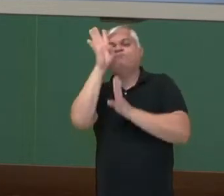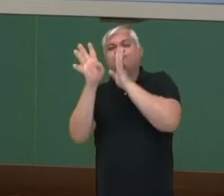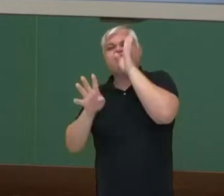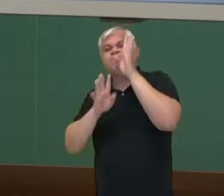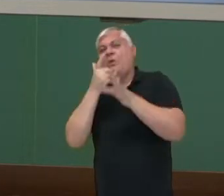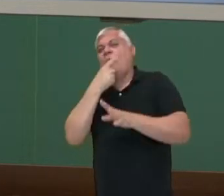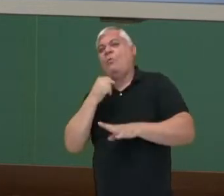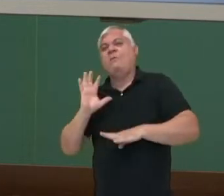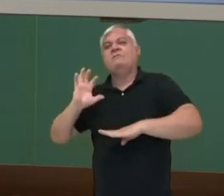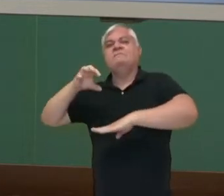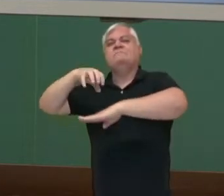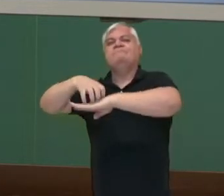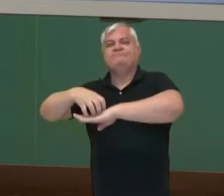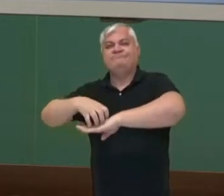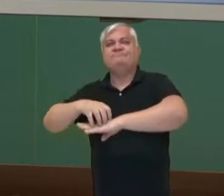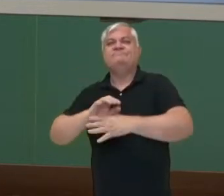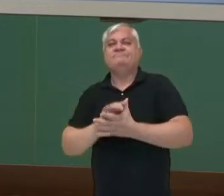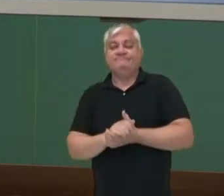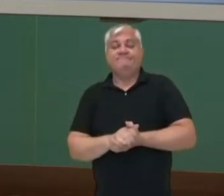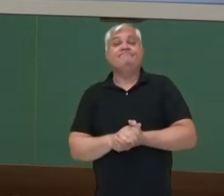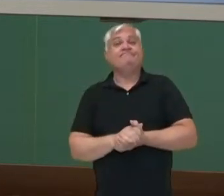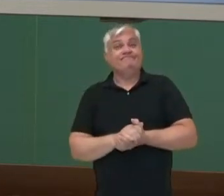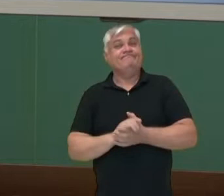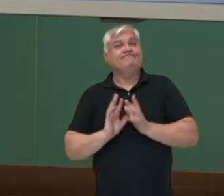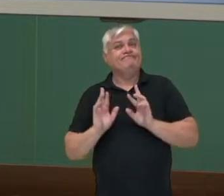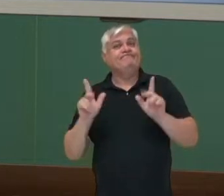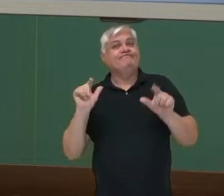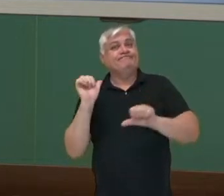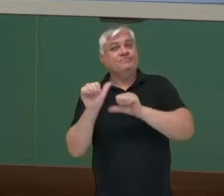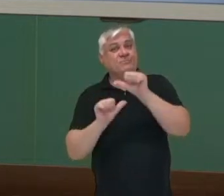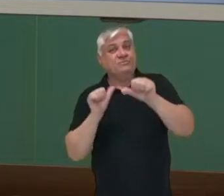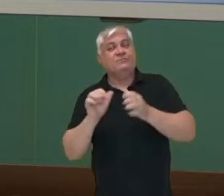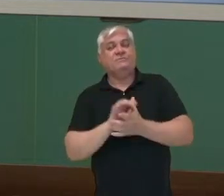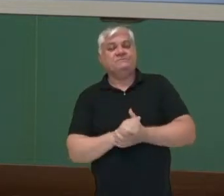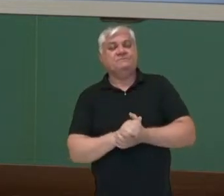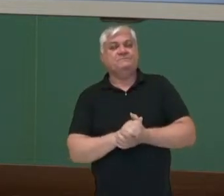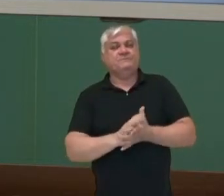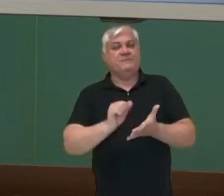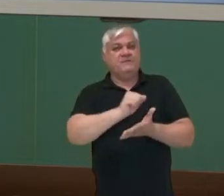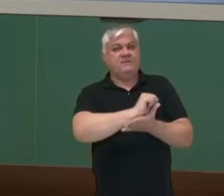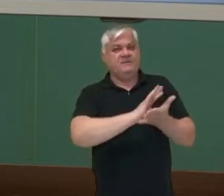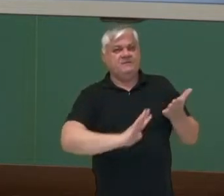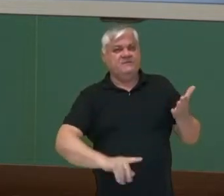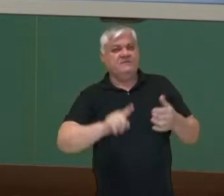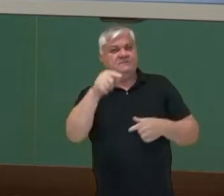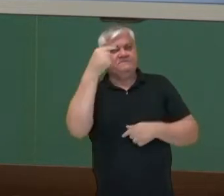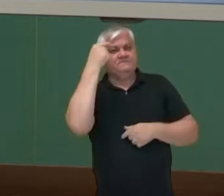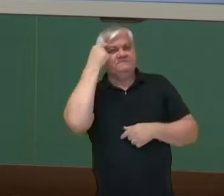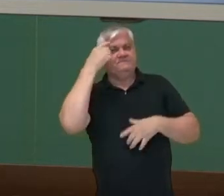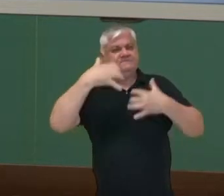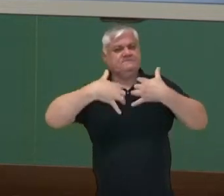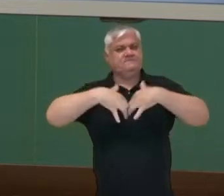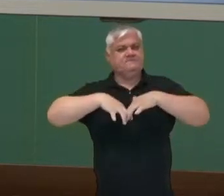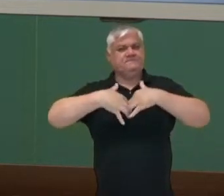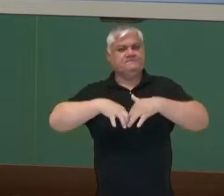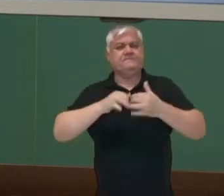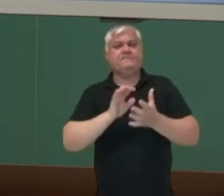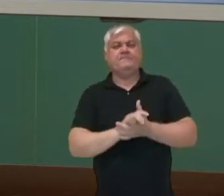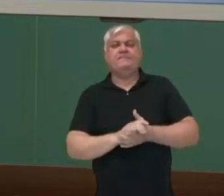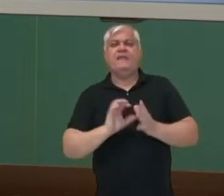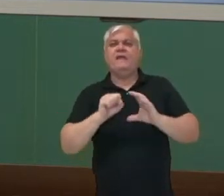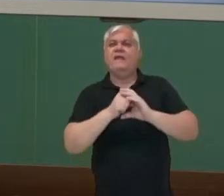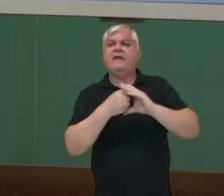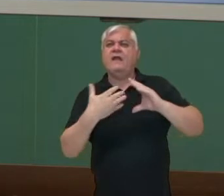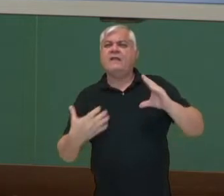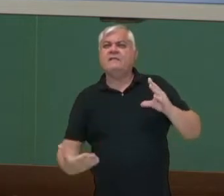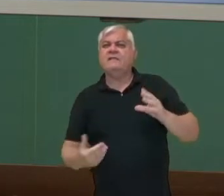pelas atividades humanas. Então, temos essas mudanças ali. E aí uma atividadezinha para a gente refletir sobre isso, né? Essas